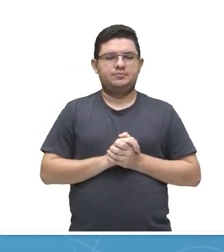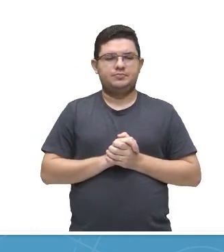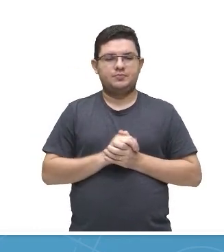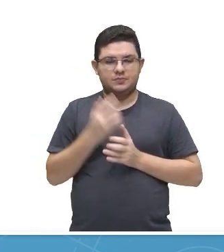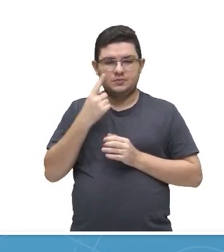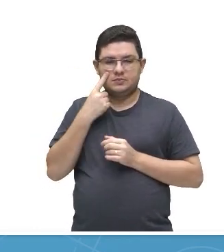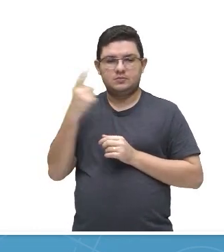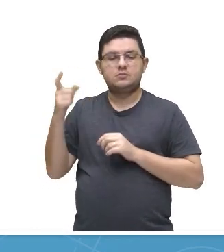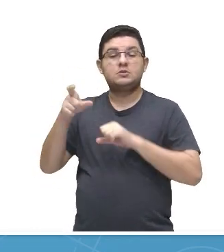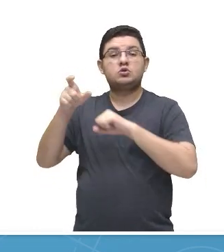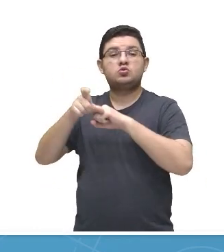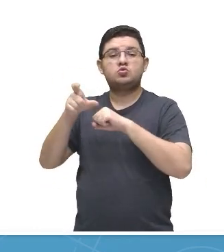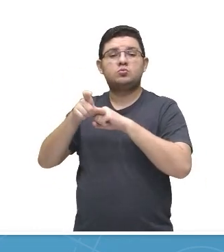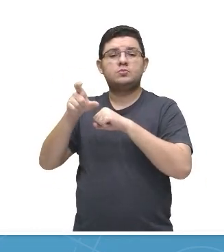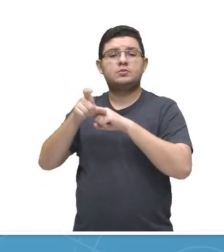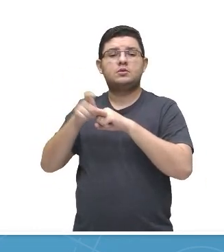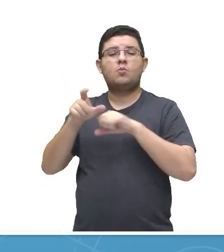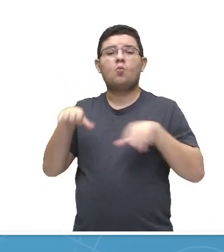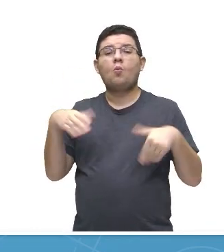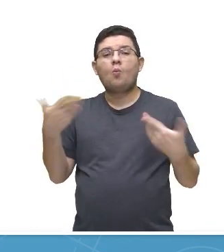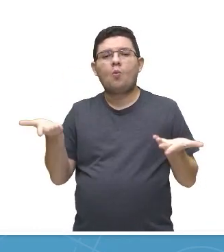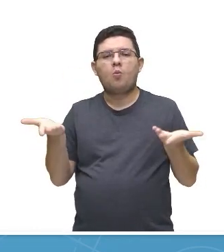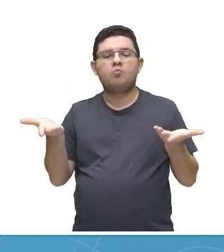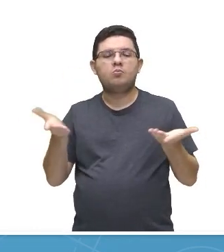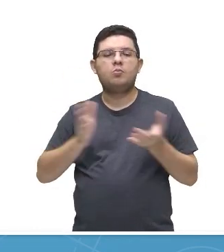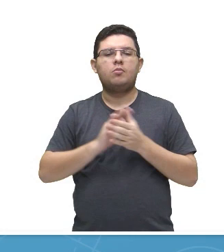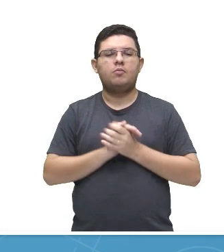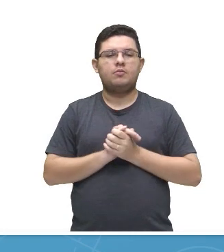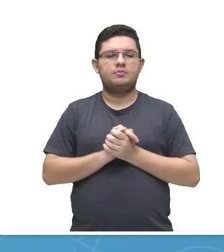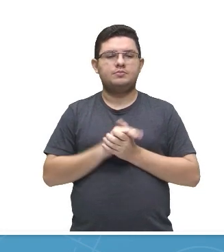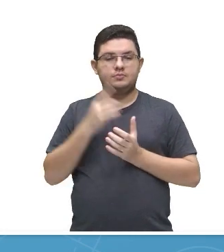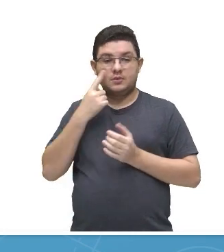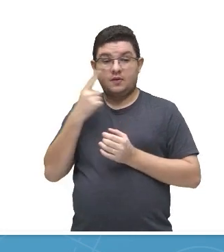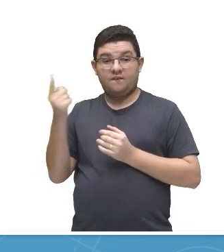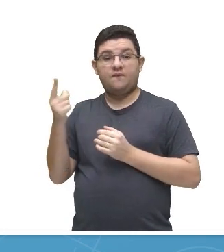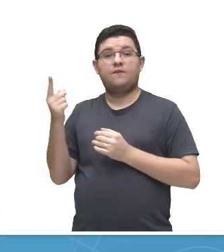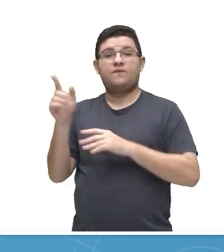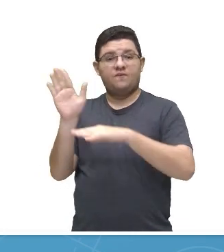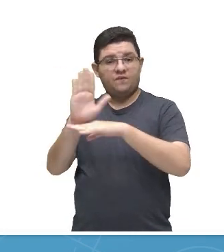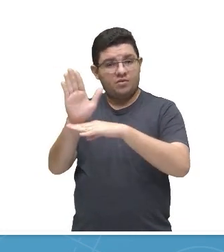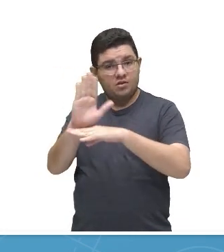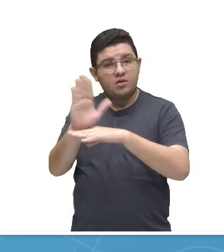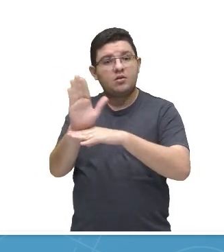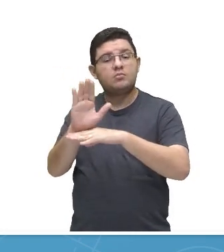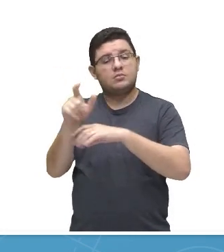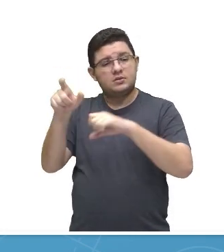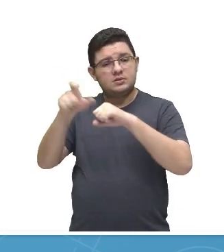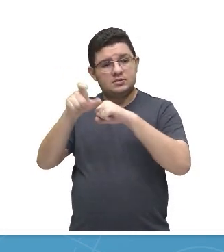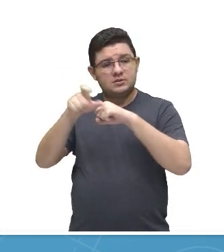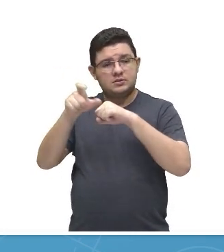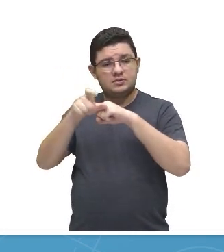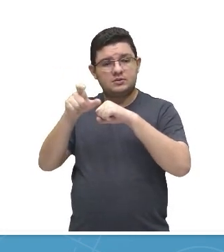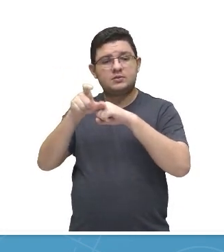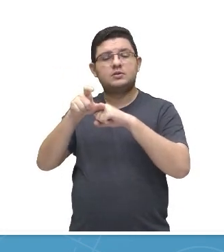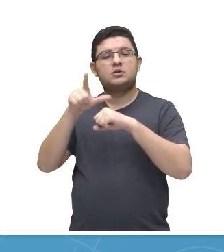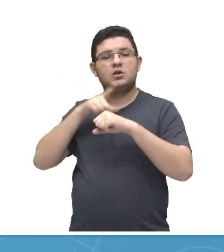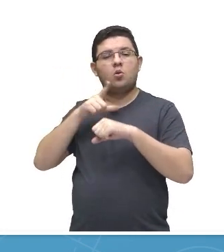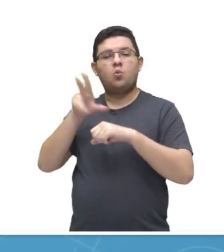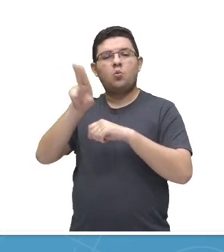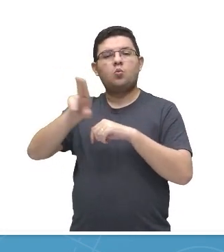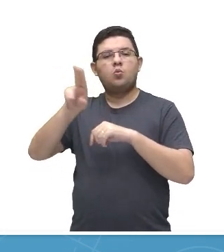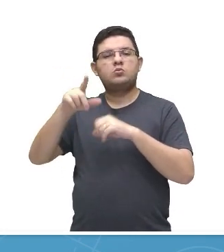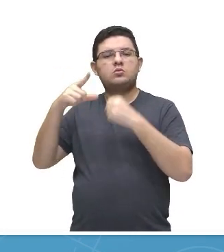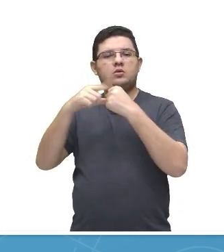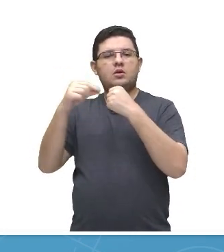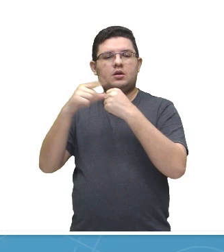aqui, vamos indicar quais são os substantivos. Ó, filme, e está antecipado aqui, né? Está aqui com o